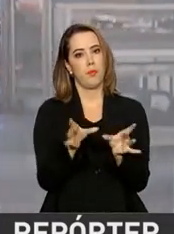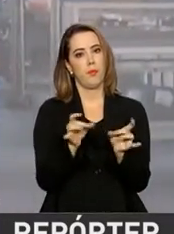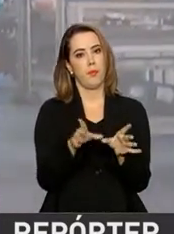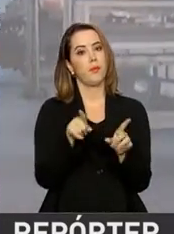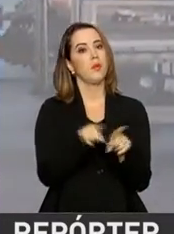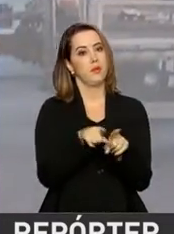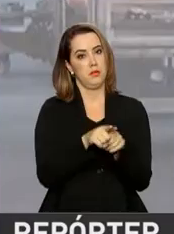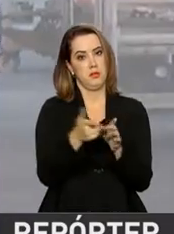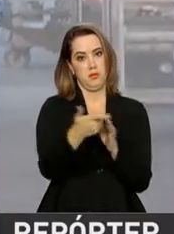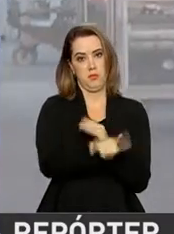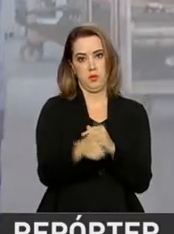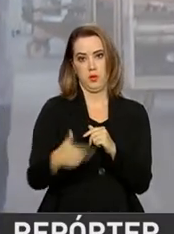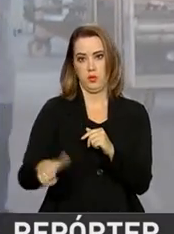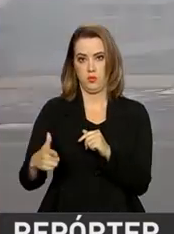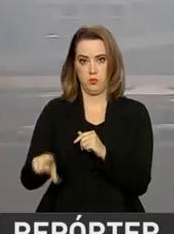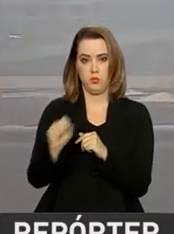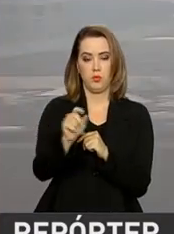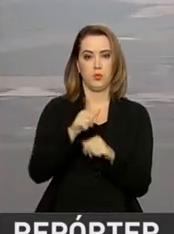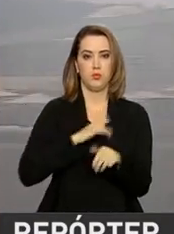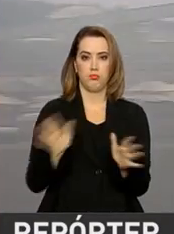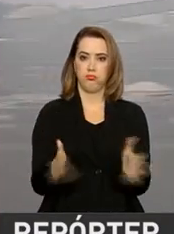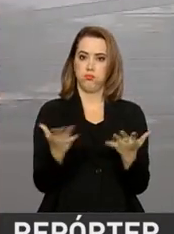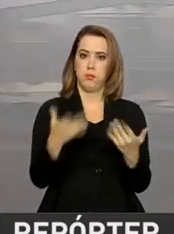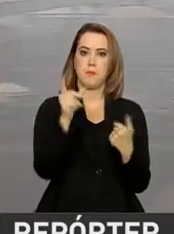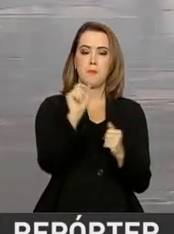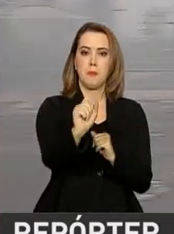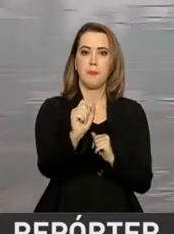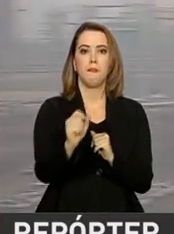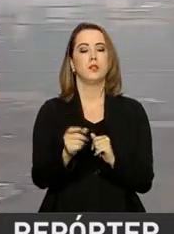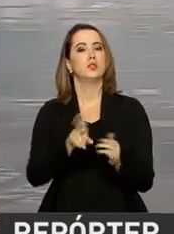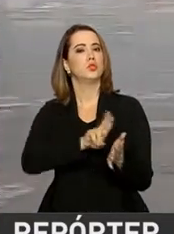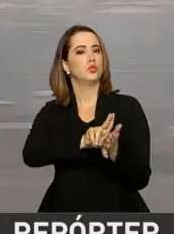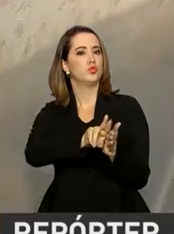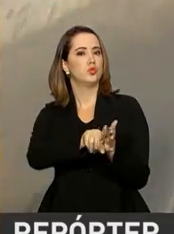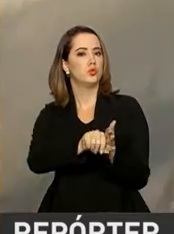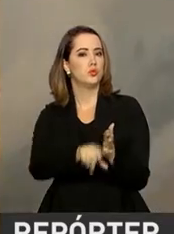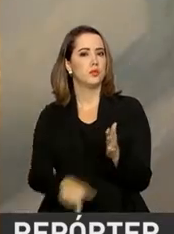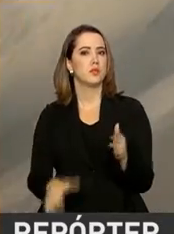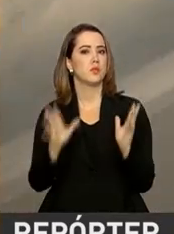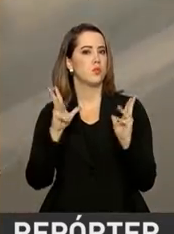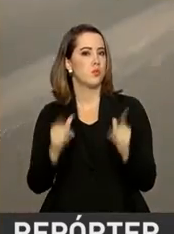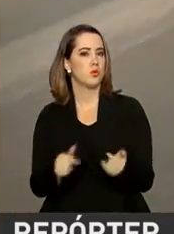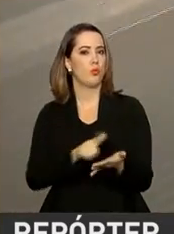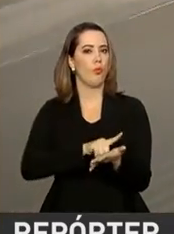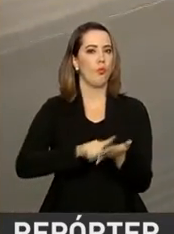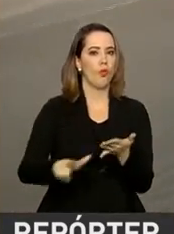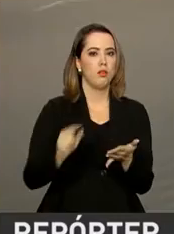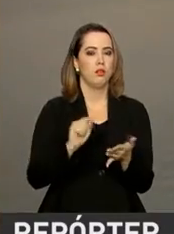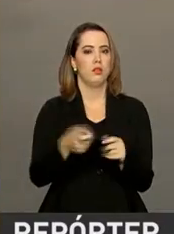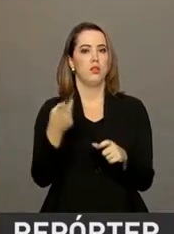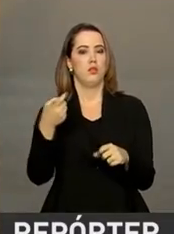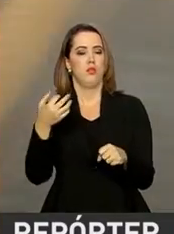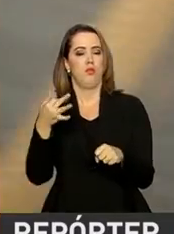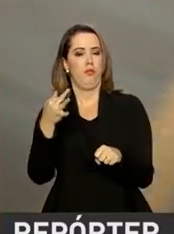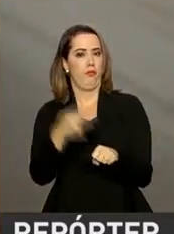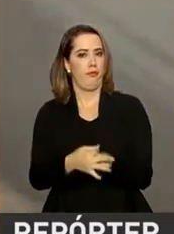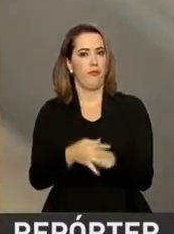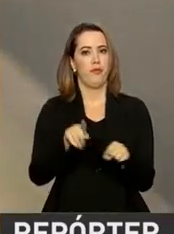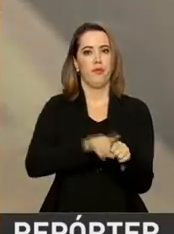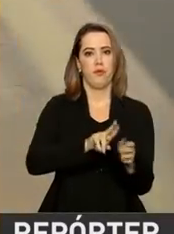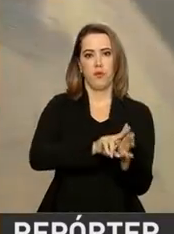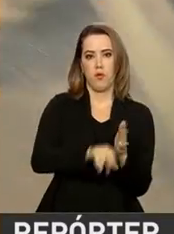segmentos que registraram alta na produção foram os de produtos de limpeza e higiene pessoal metalurgia produtos